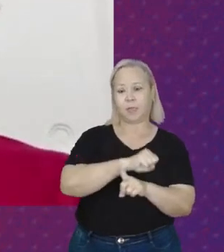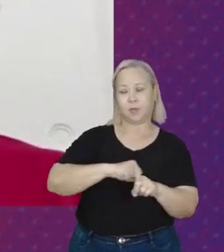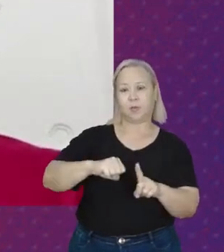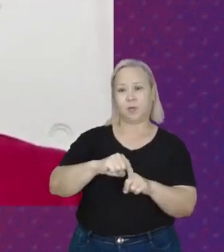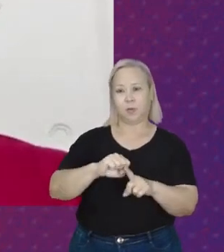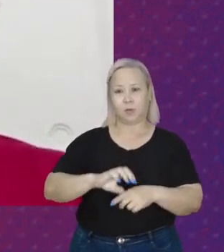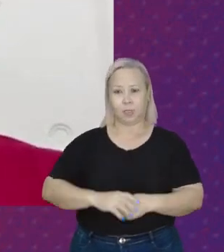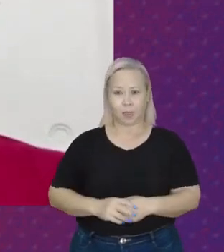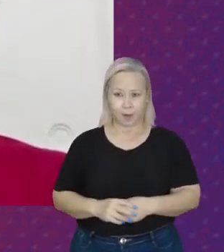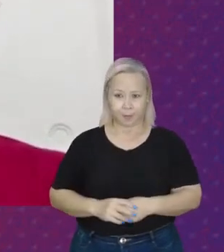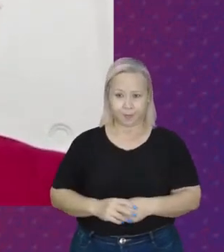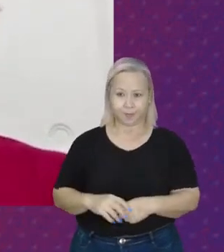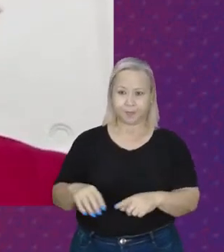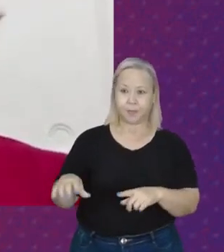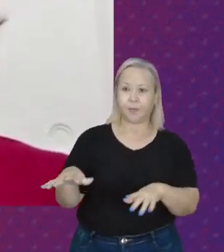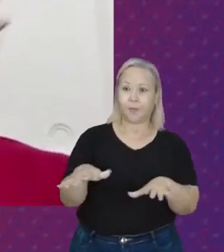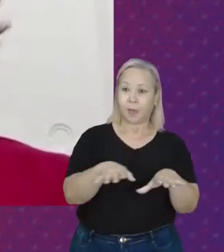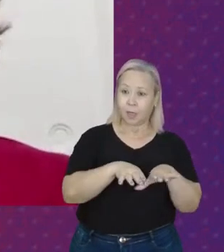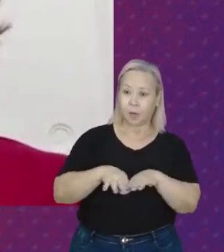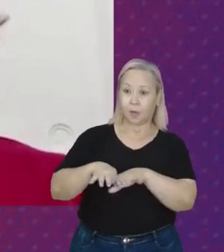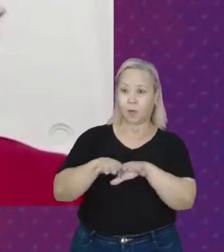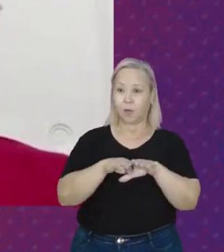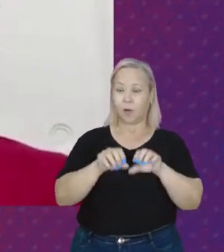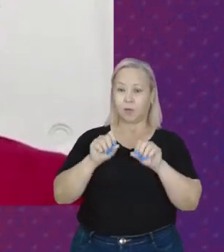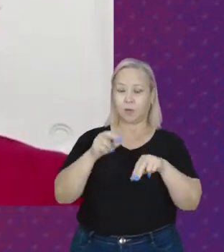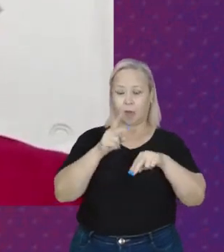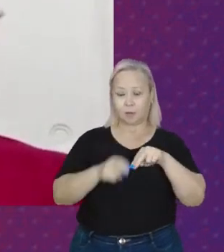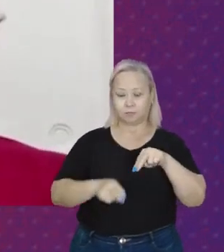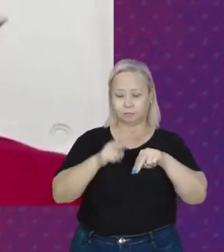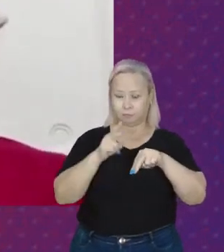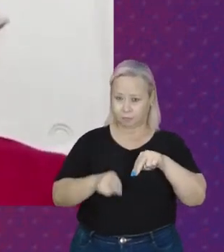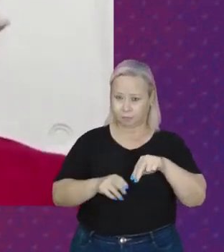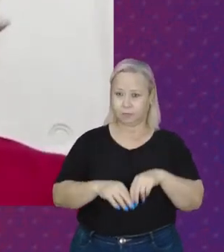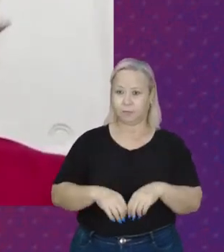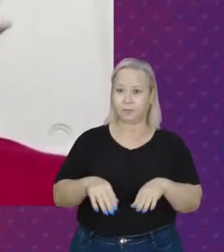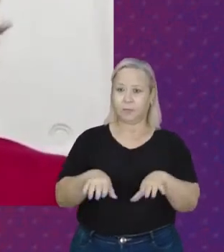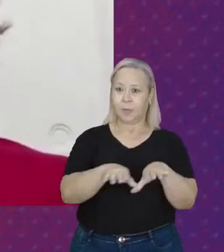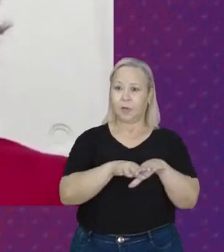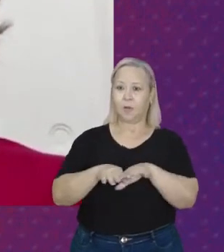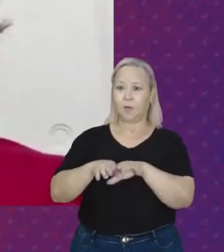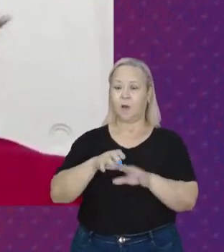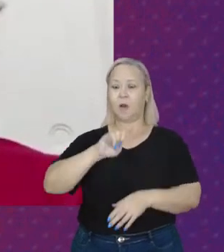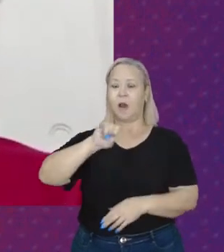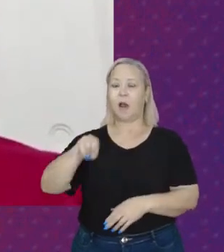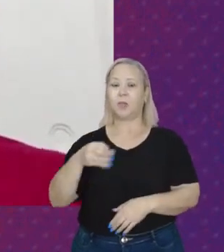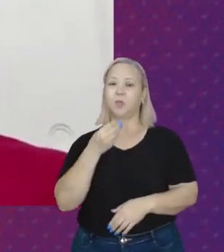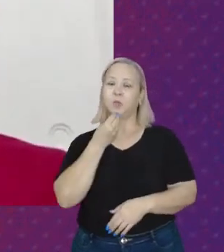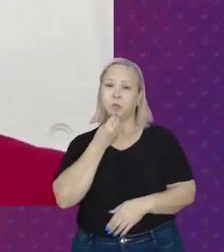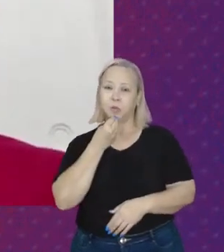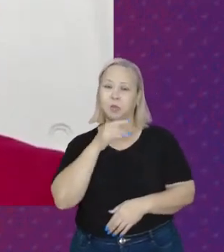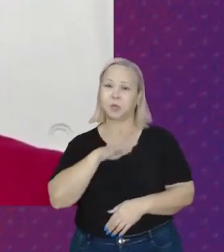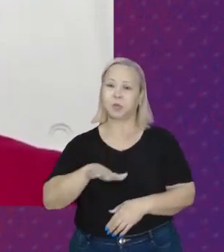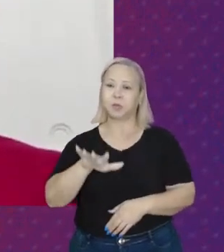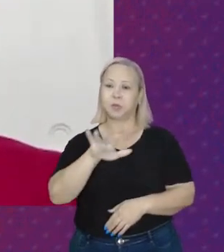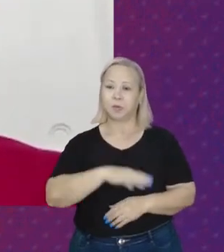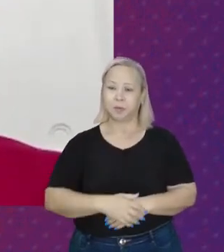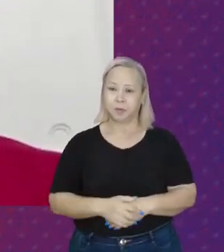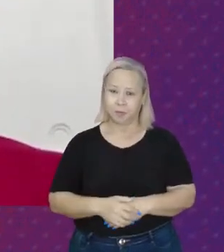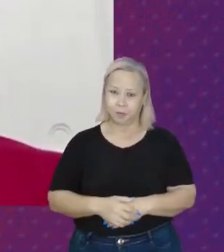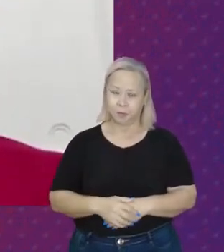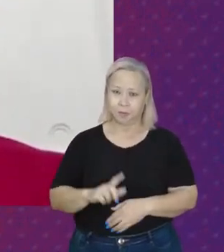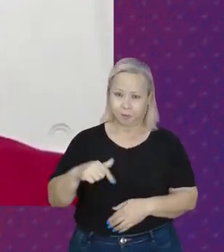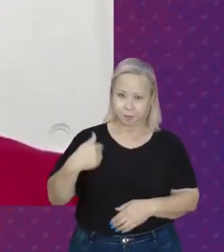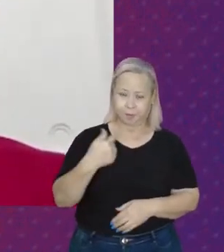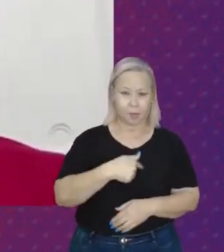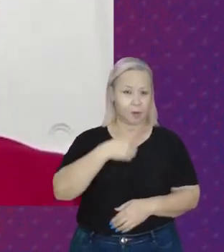social, igualdades entre gêneros, igualdade de oportunidades. Então, para